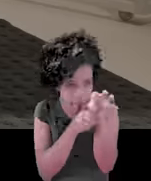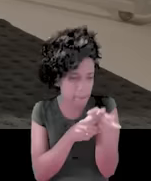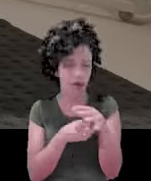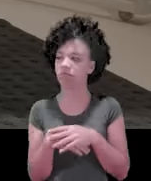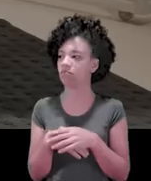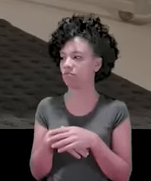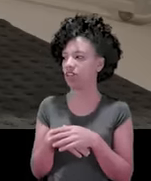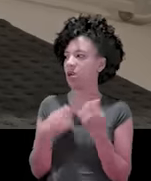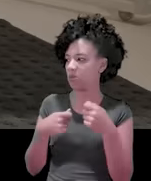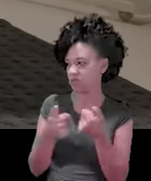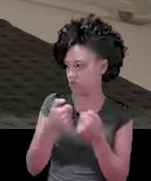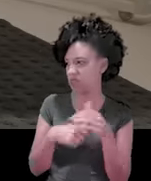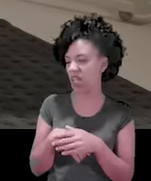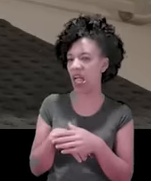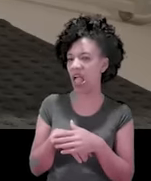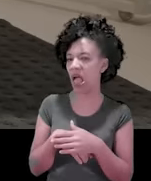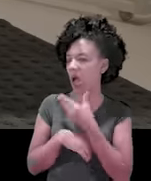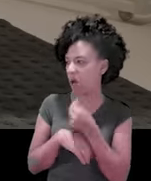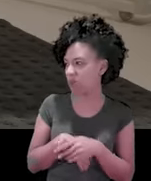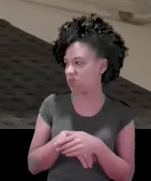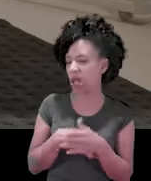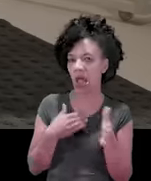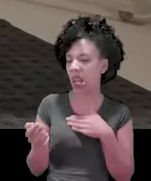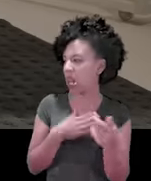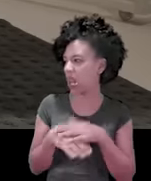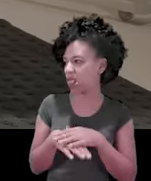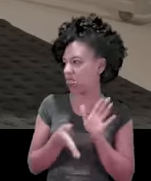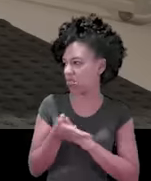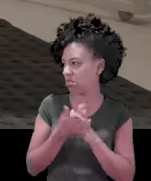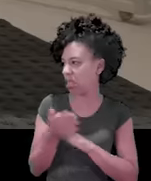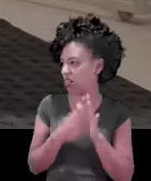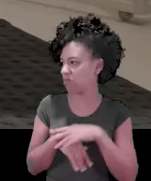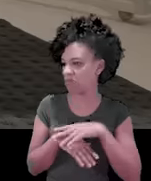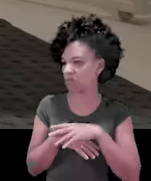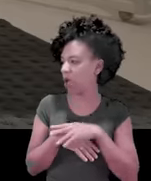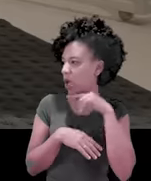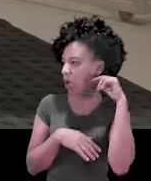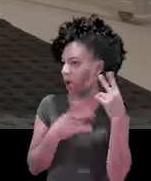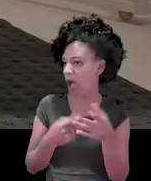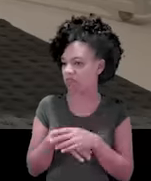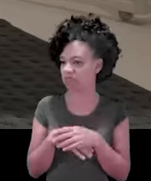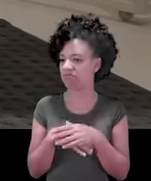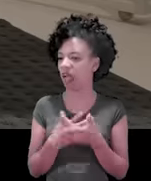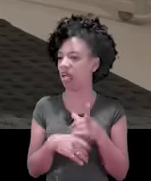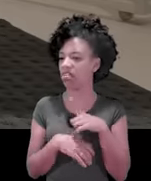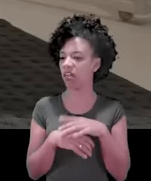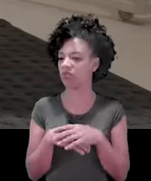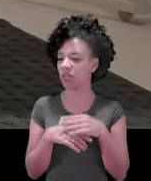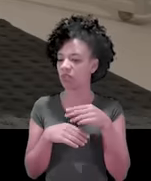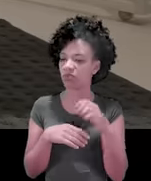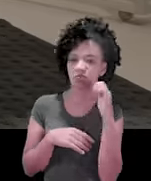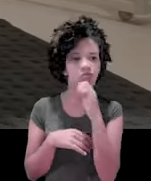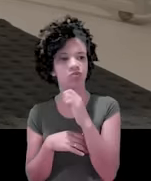cara que não é nem levar nada levar cueca vai cair na César Fala maluco sabia magoei vocês'